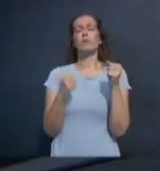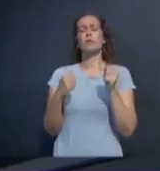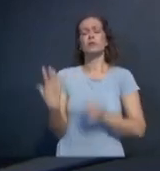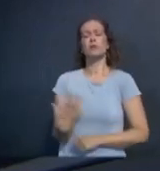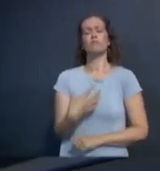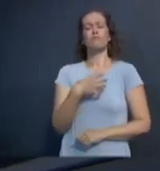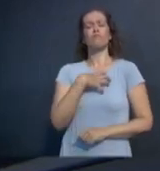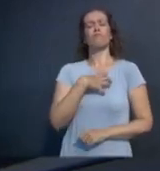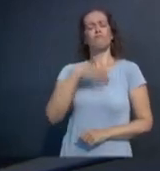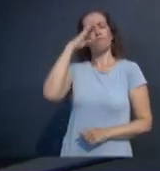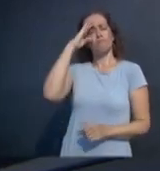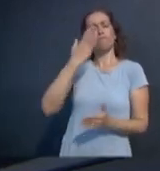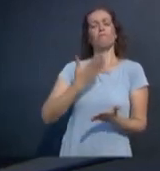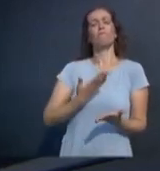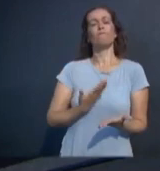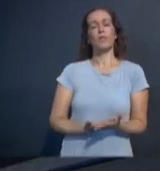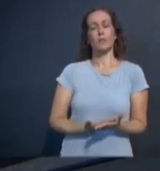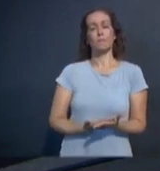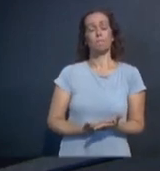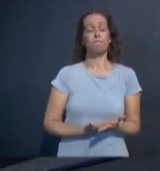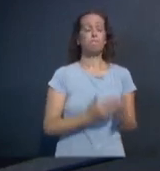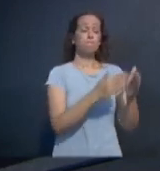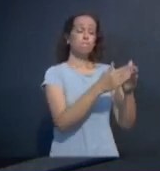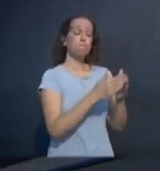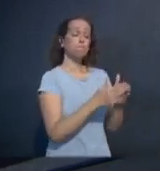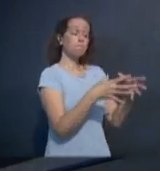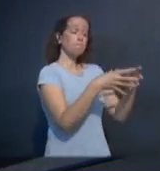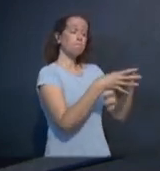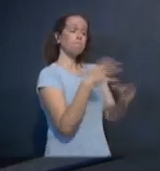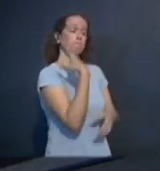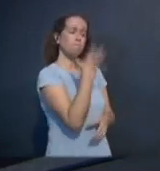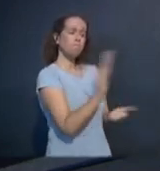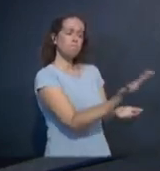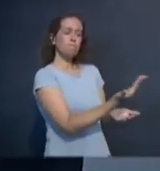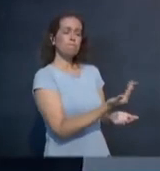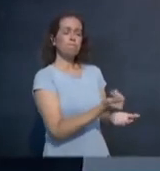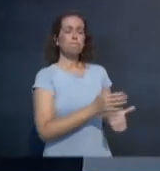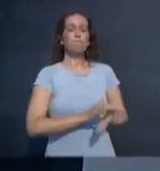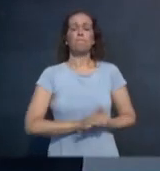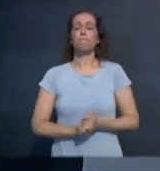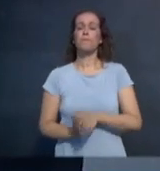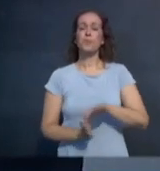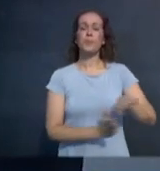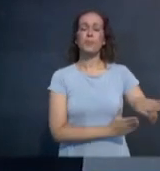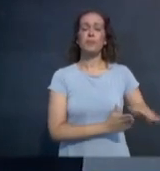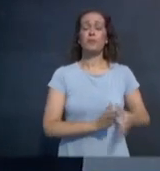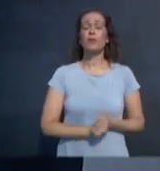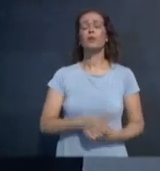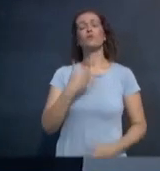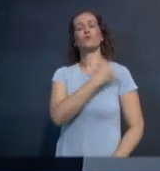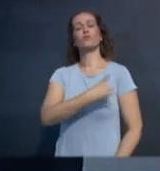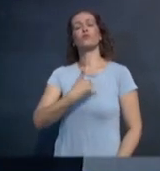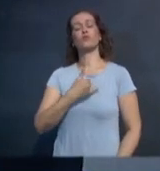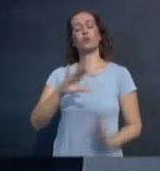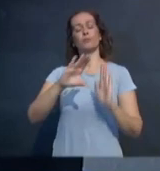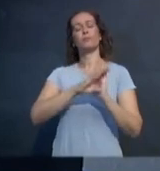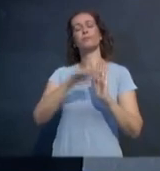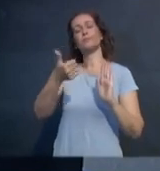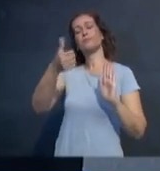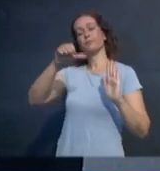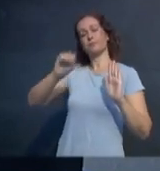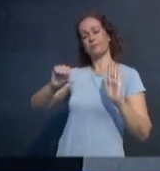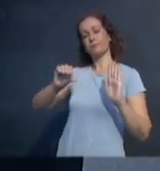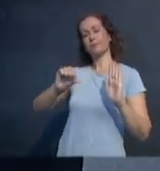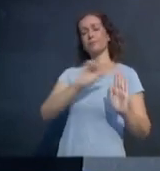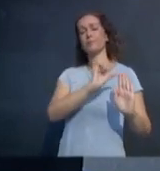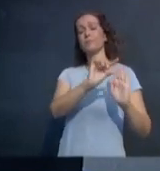seus lugares agora, mas olha o que está escrito aqui, de uma forma bem clara, em João capítulo 19, o